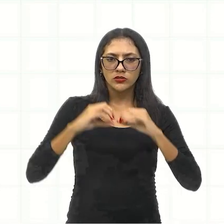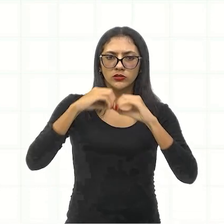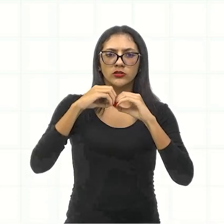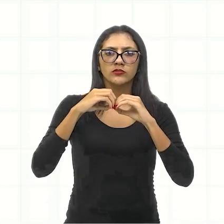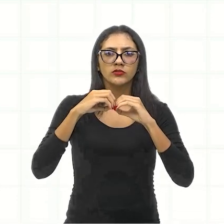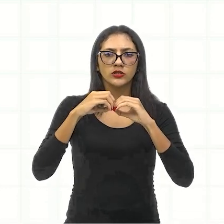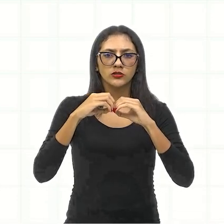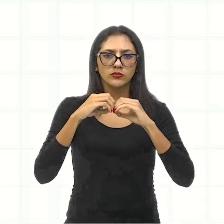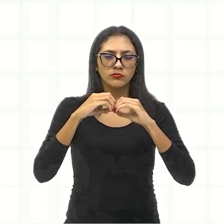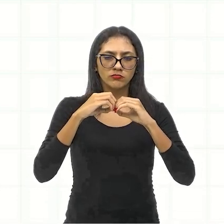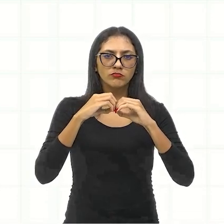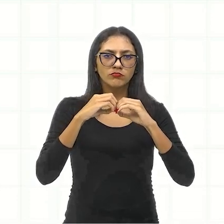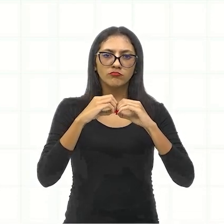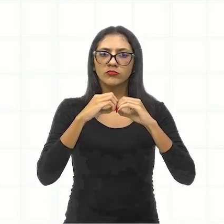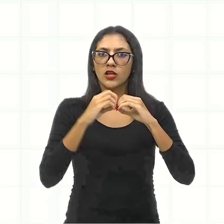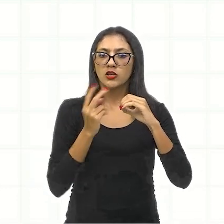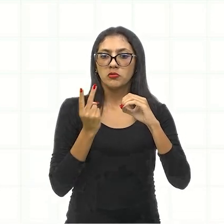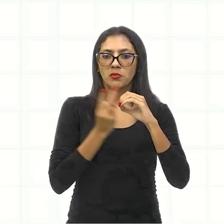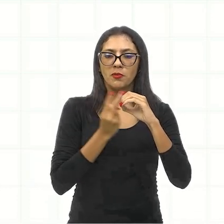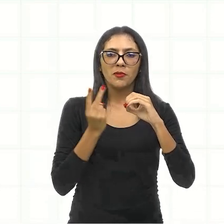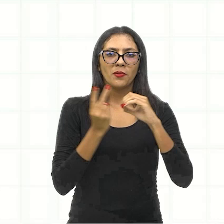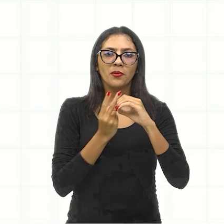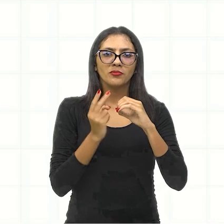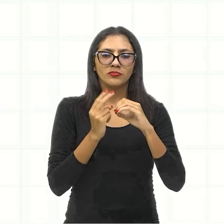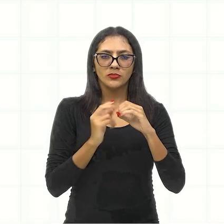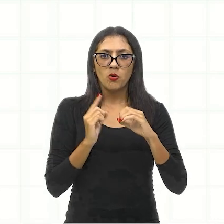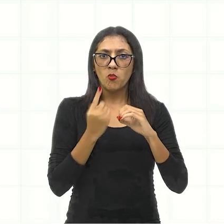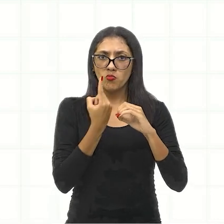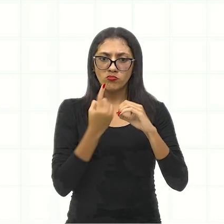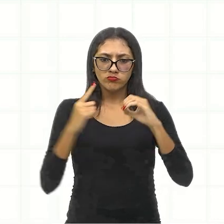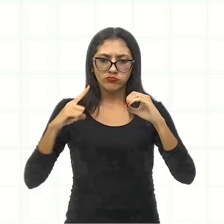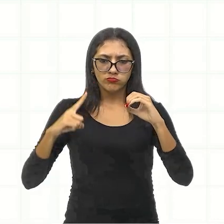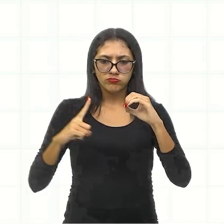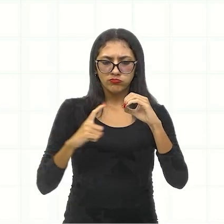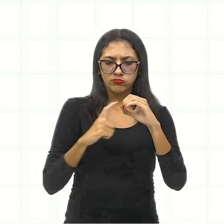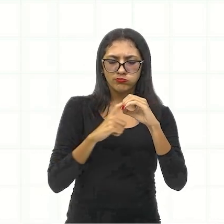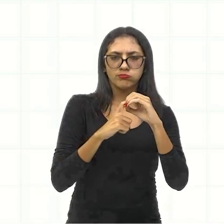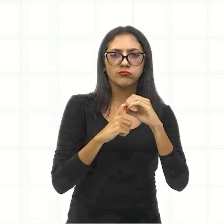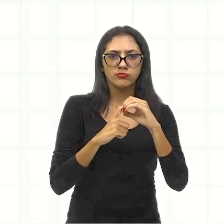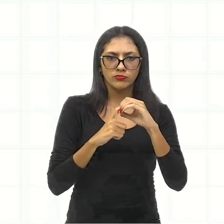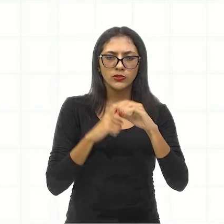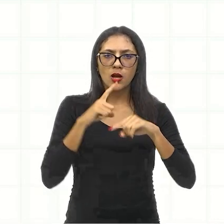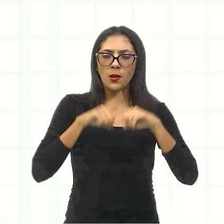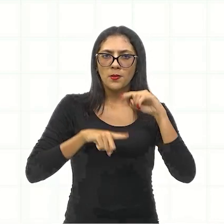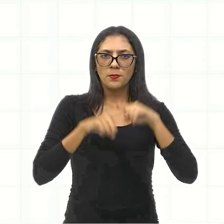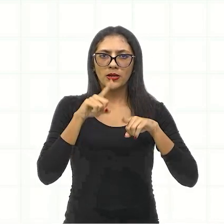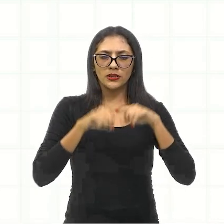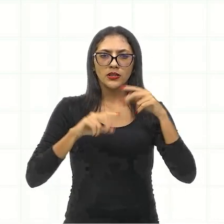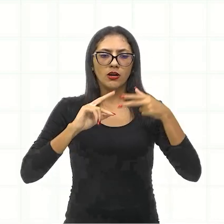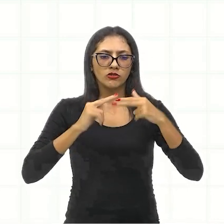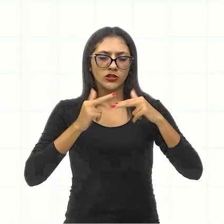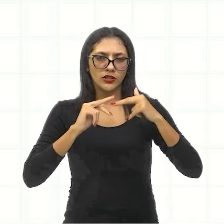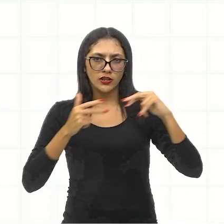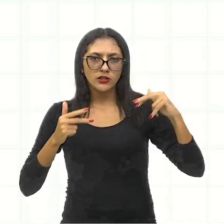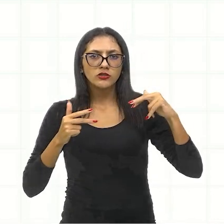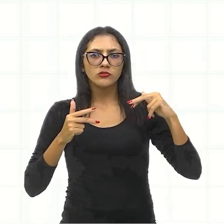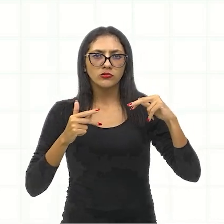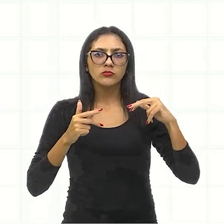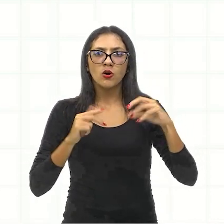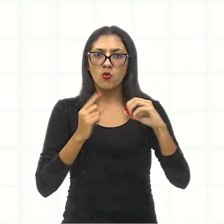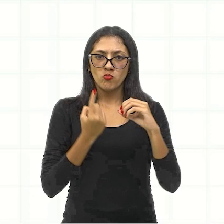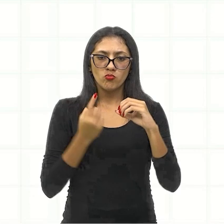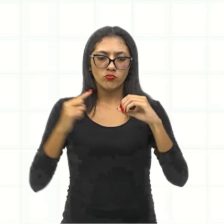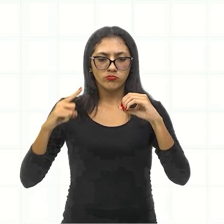e forma 2 bebês. Então, de um único óvulo aqui fecundado, acontece uma divisão